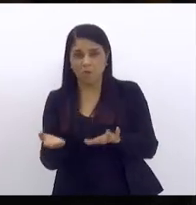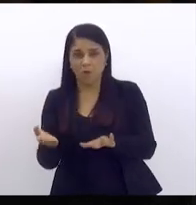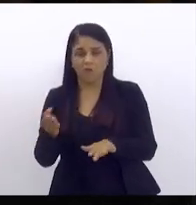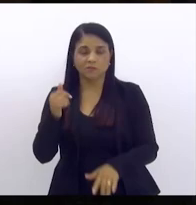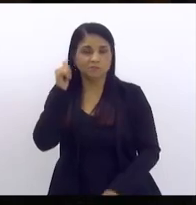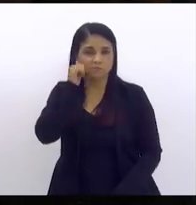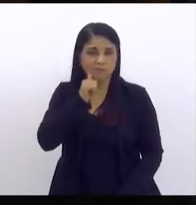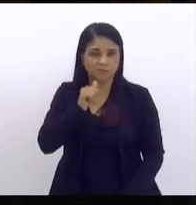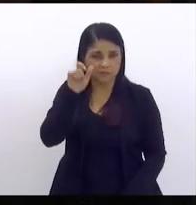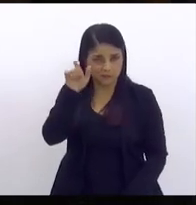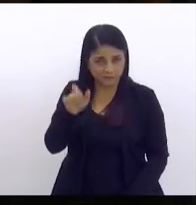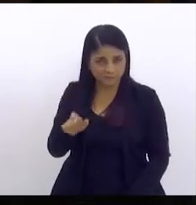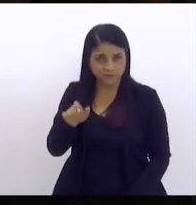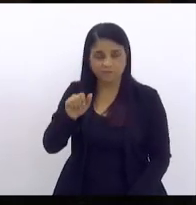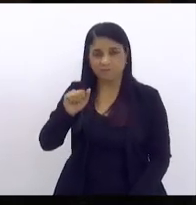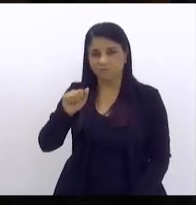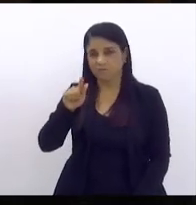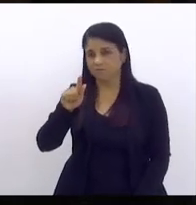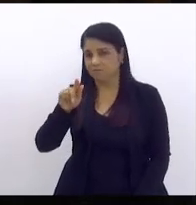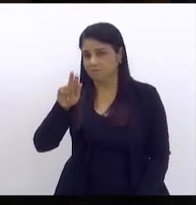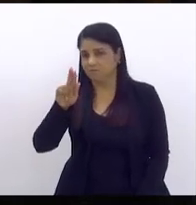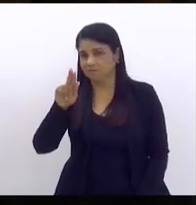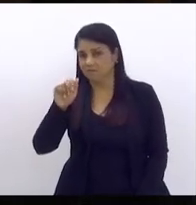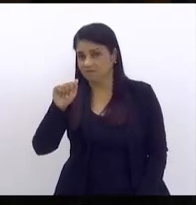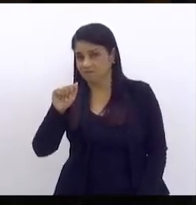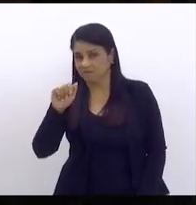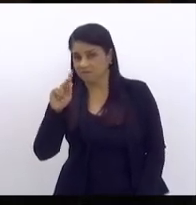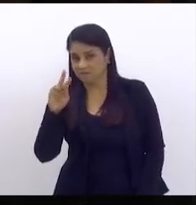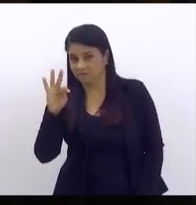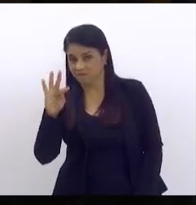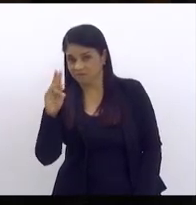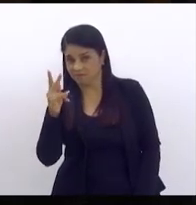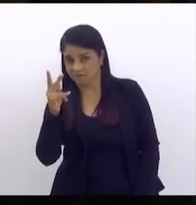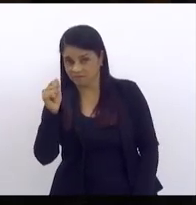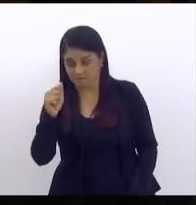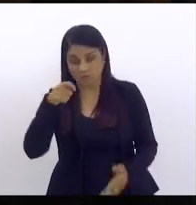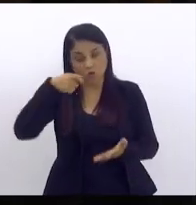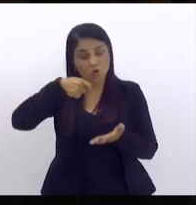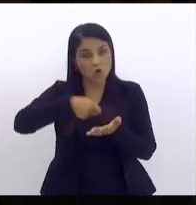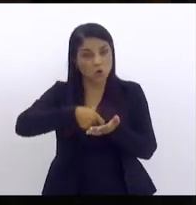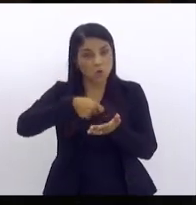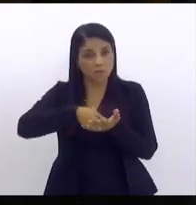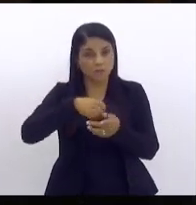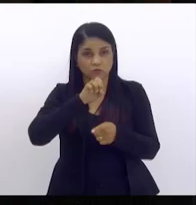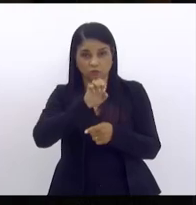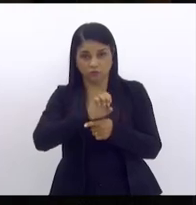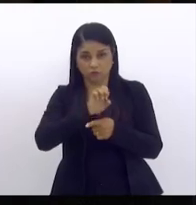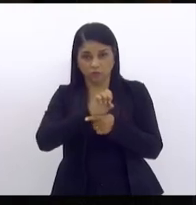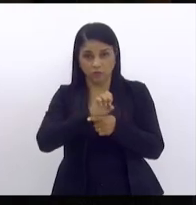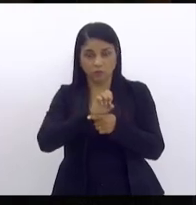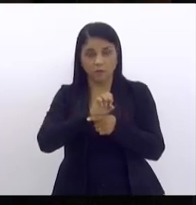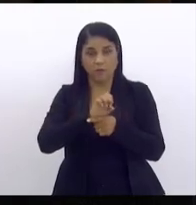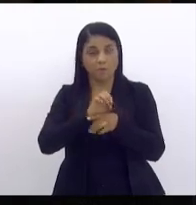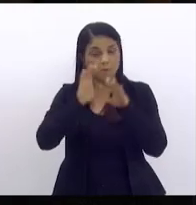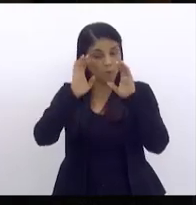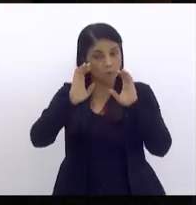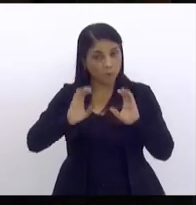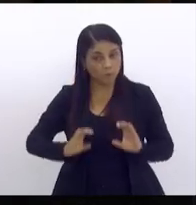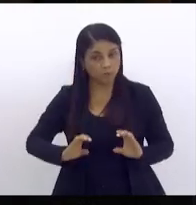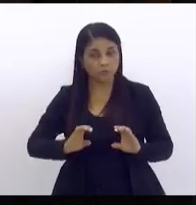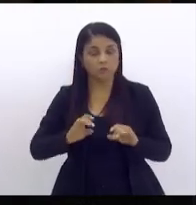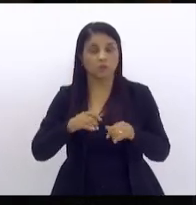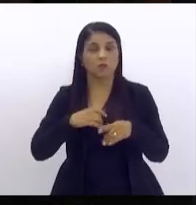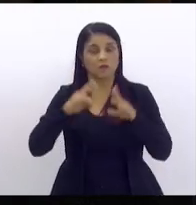sigamos cobrando do governo, cobrando do Estado, uma postura minimamente solidária,